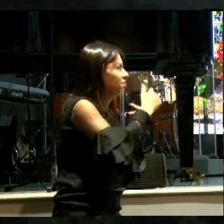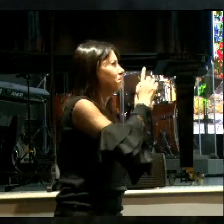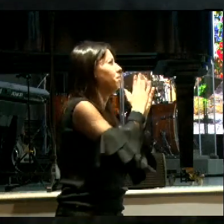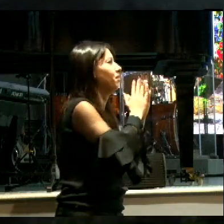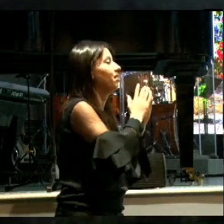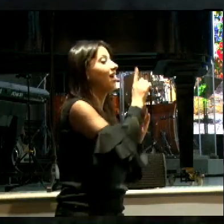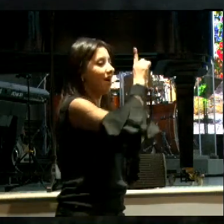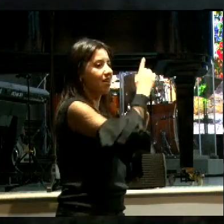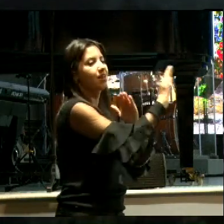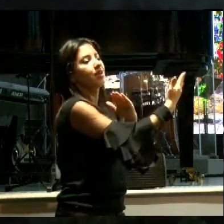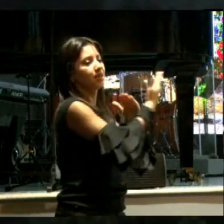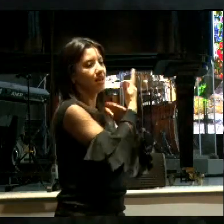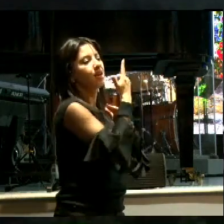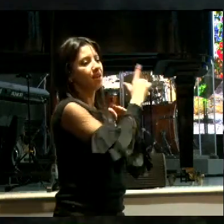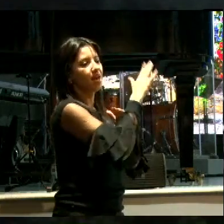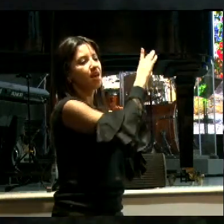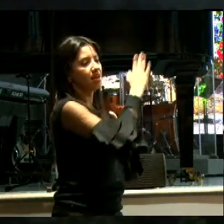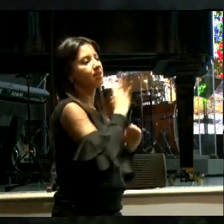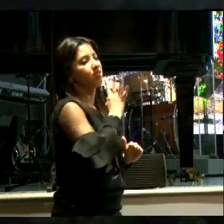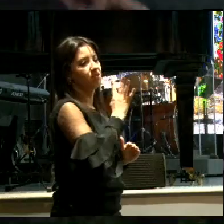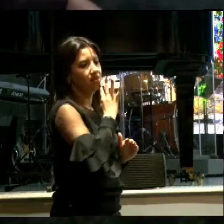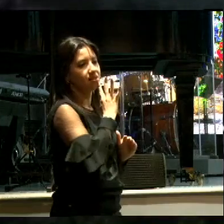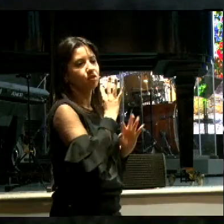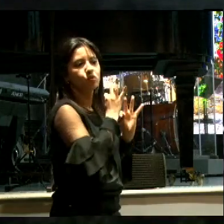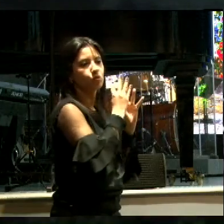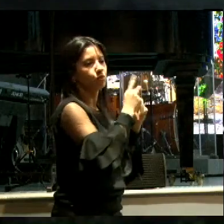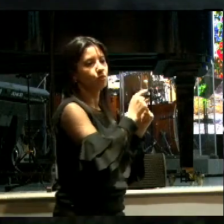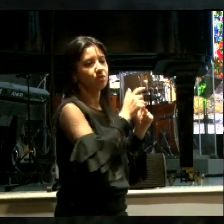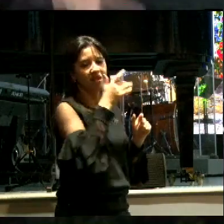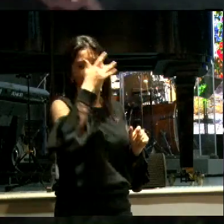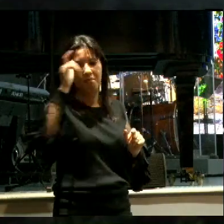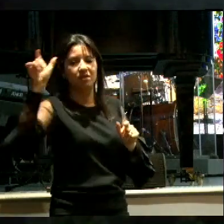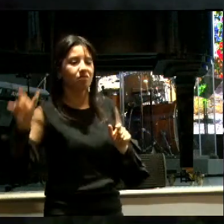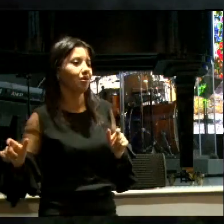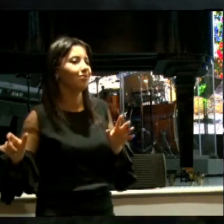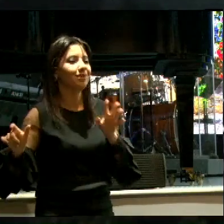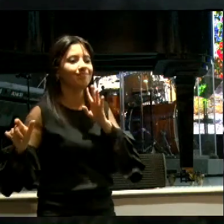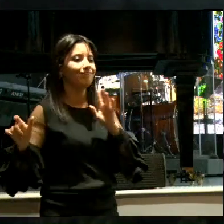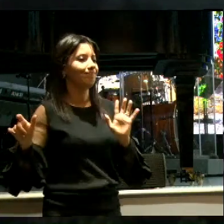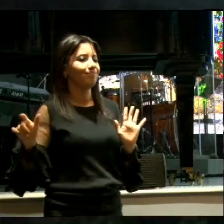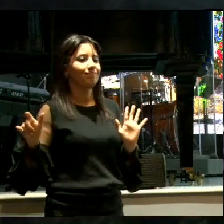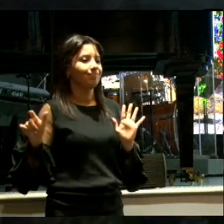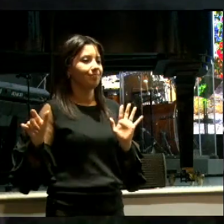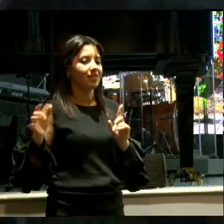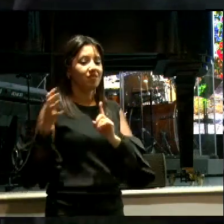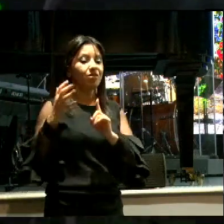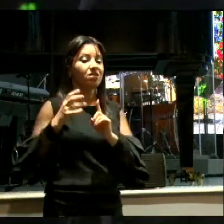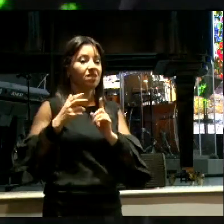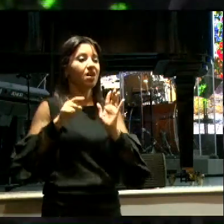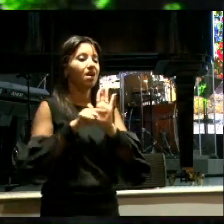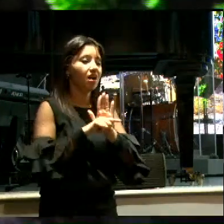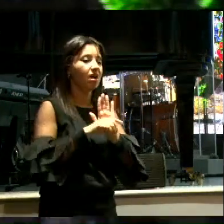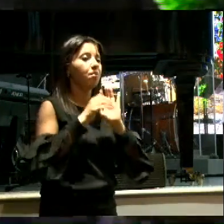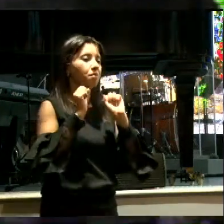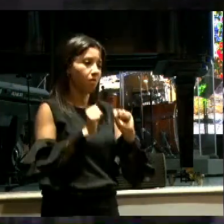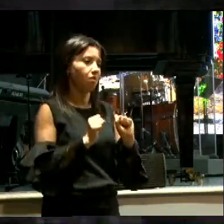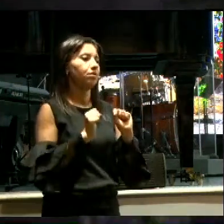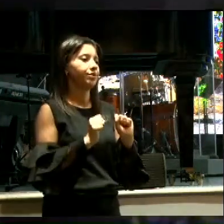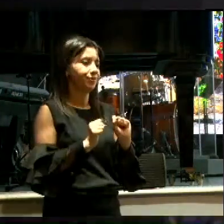que não deveríamos contar, nós nos tornamos refém daquela pessoa, e volta e meia aquilo vem nos